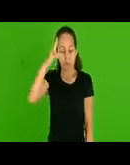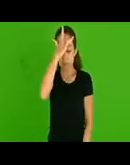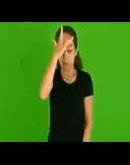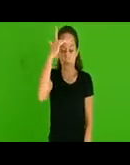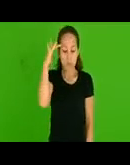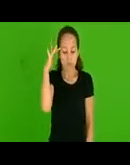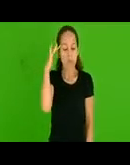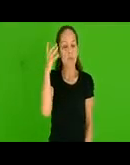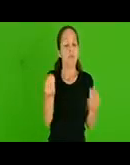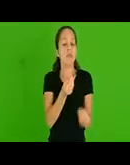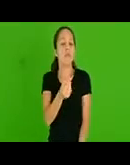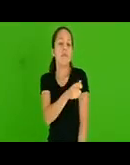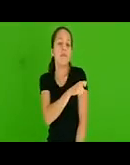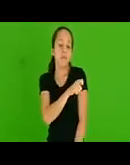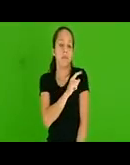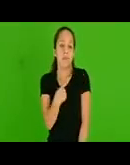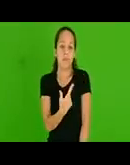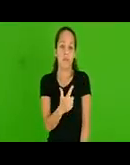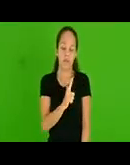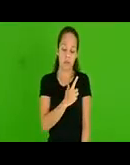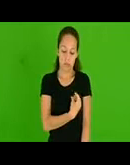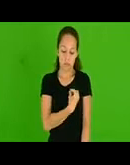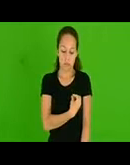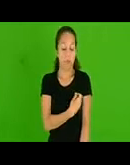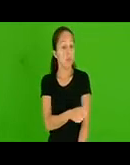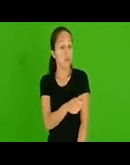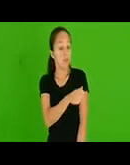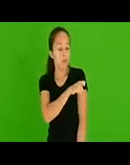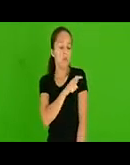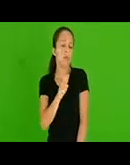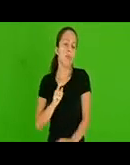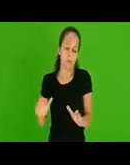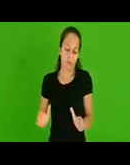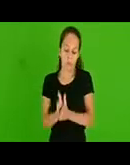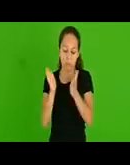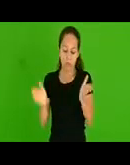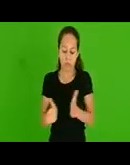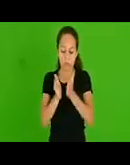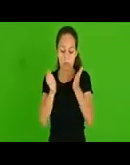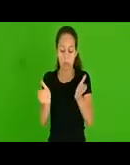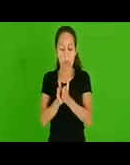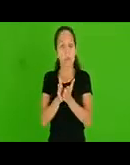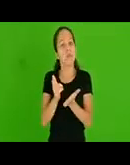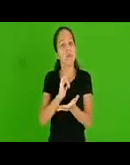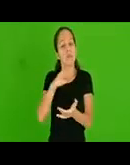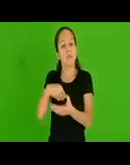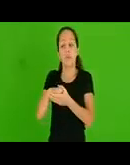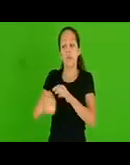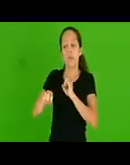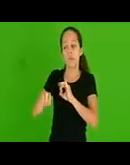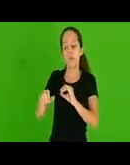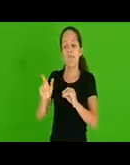dos alunos que a gente tem, né, alunos pobres que sempre tiveram uma educação empobrecida, o